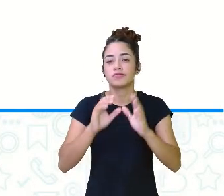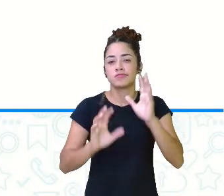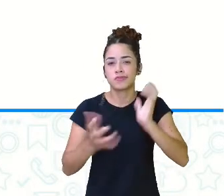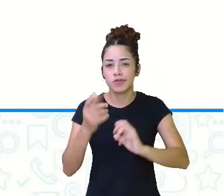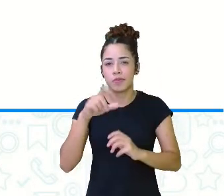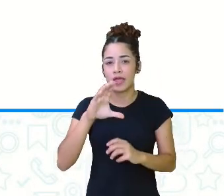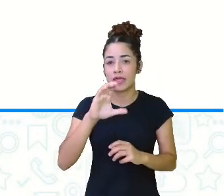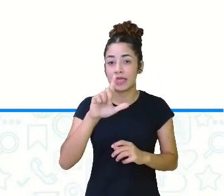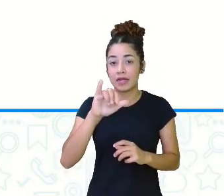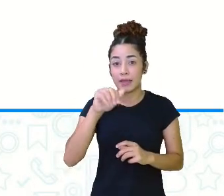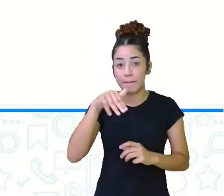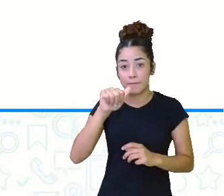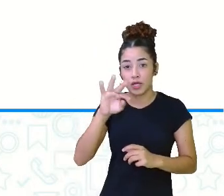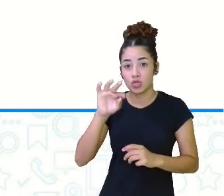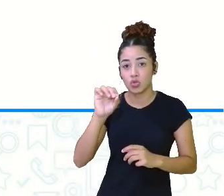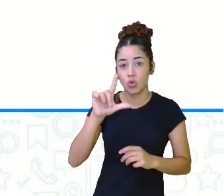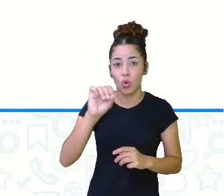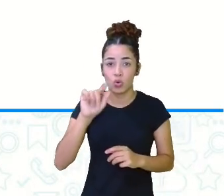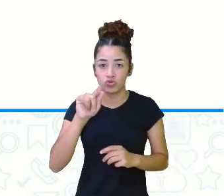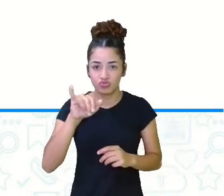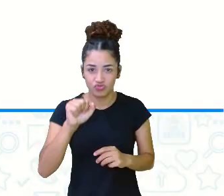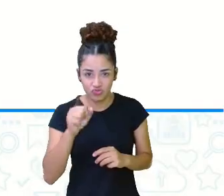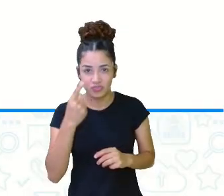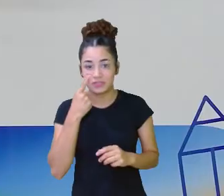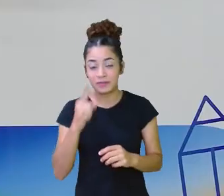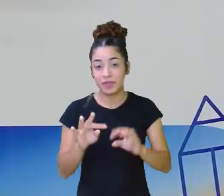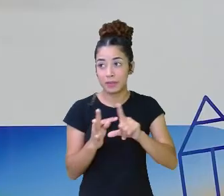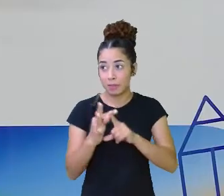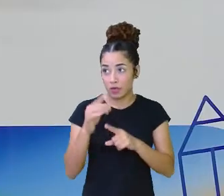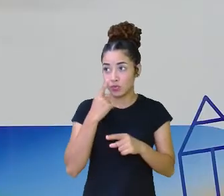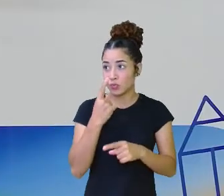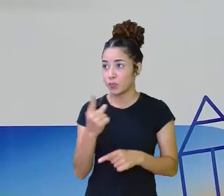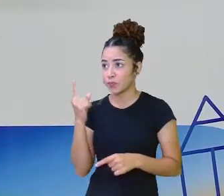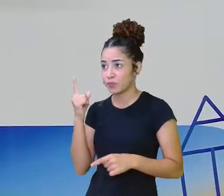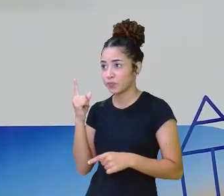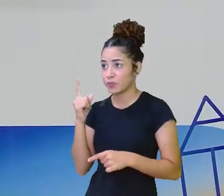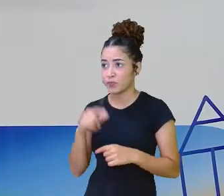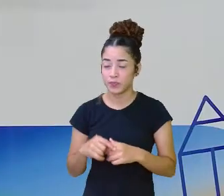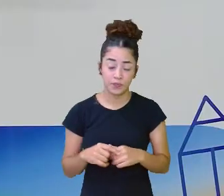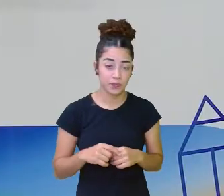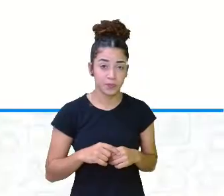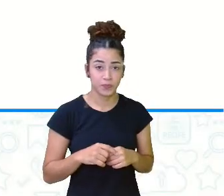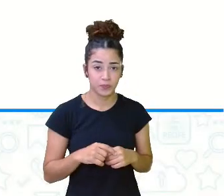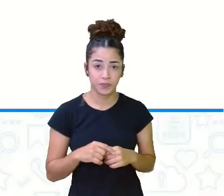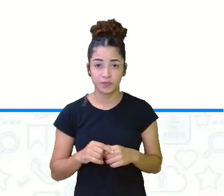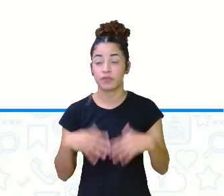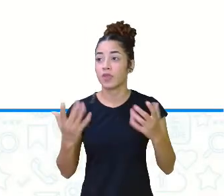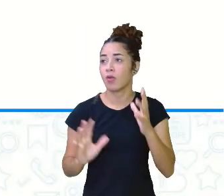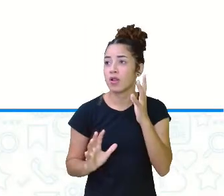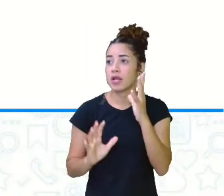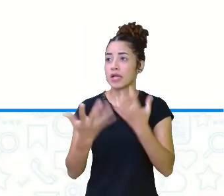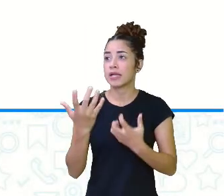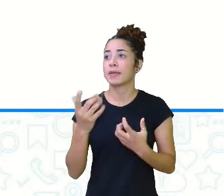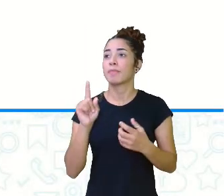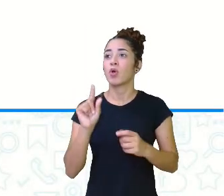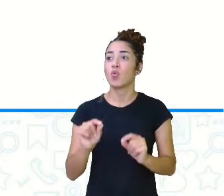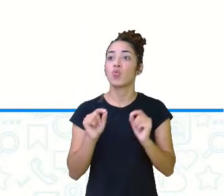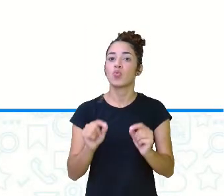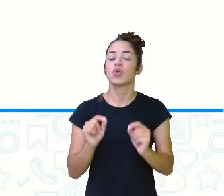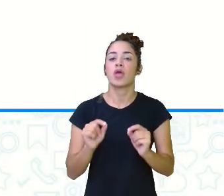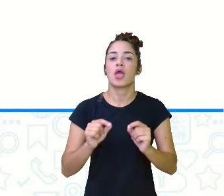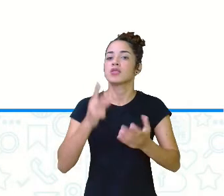O estudo do tempo é a meteorologia, tá certo? E olha só, o clima são padrões que